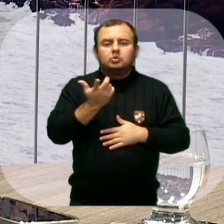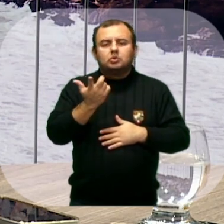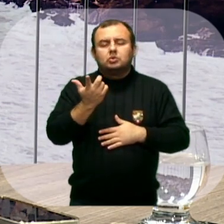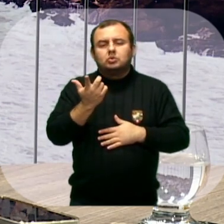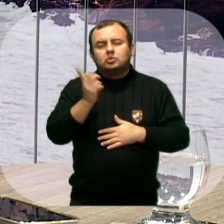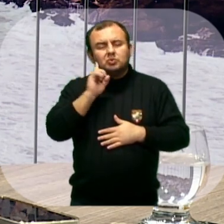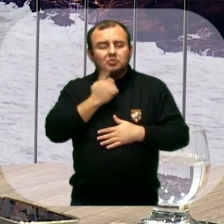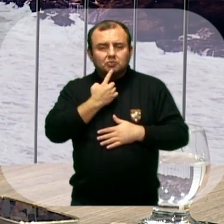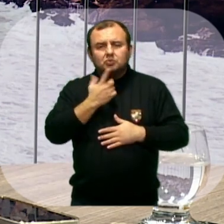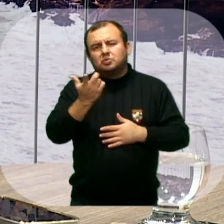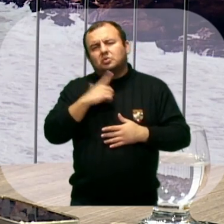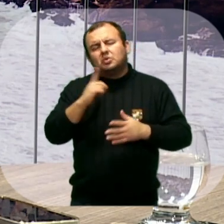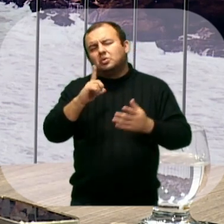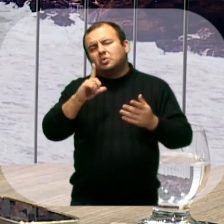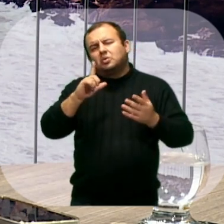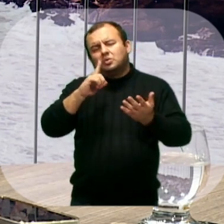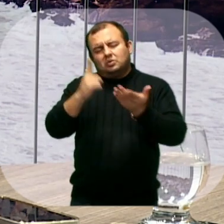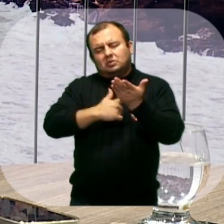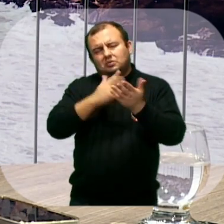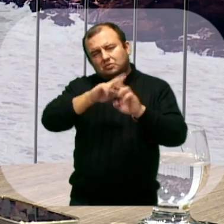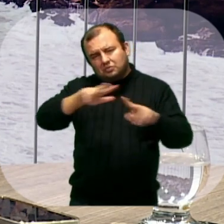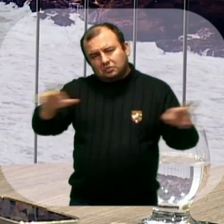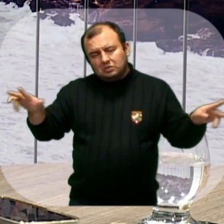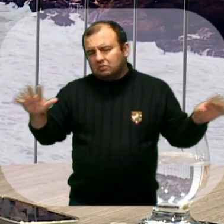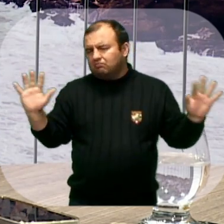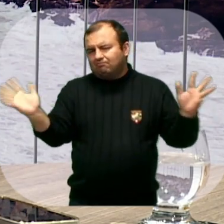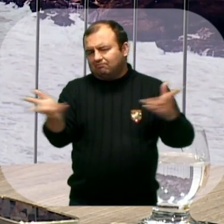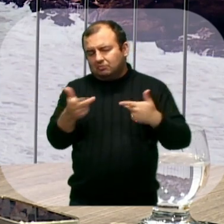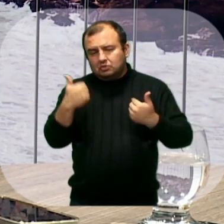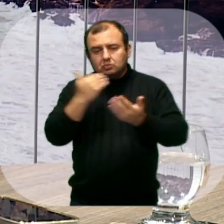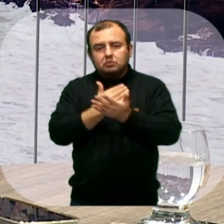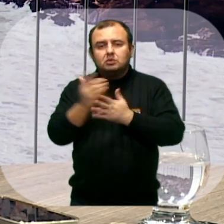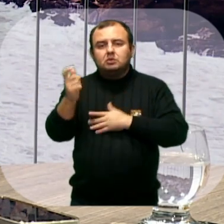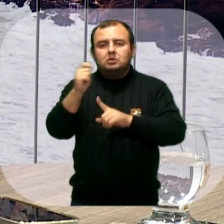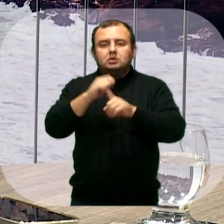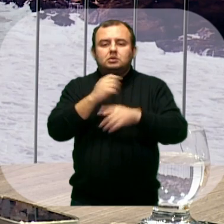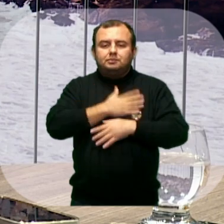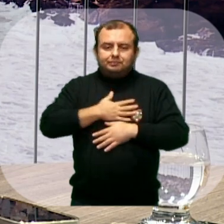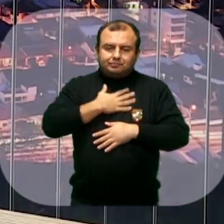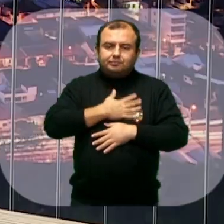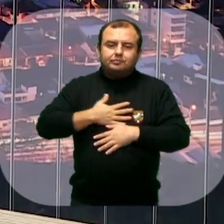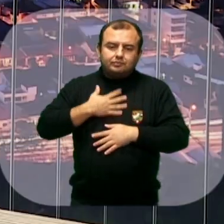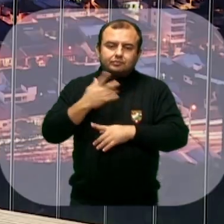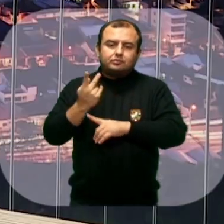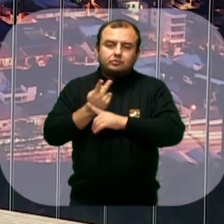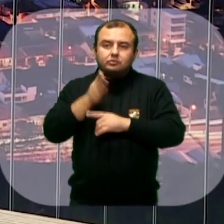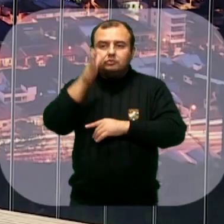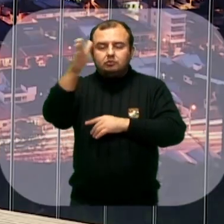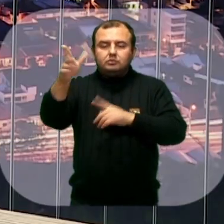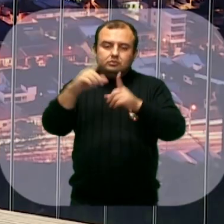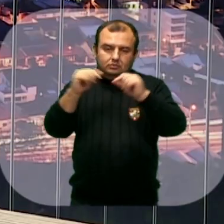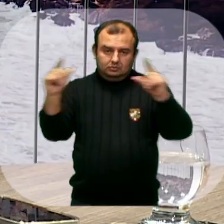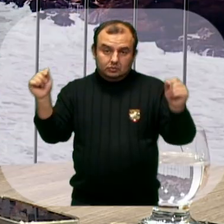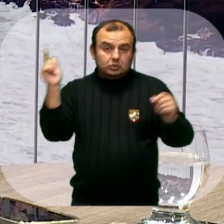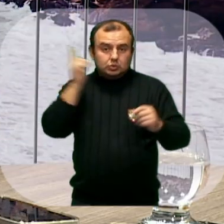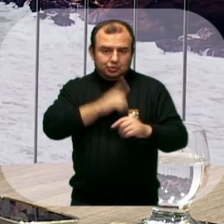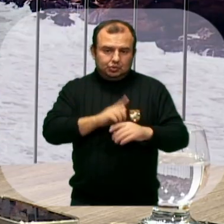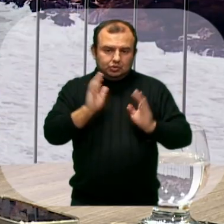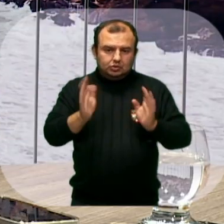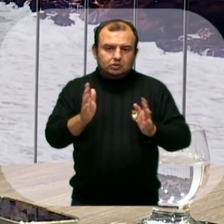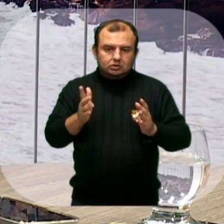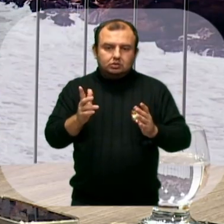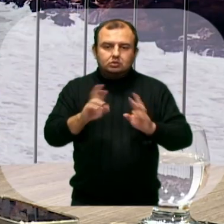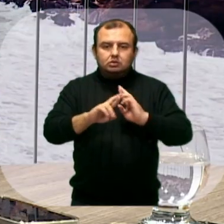livros diferentes, são maravilhosos. Então, a partir de agosto, nós fomos atrás, fomos a Brasília, conseguimos, então, vai ter